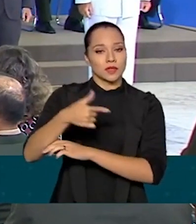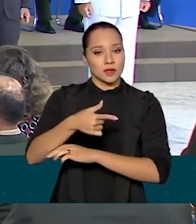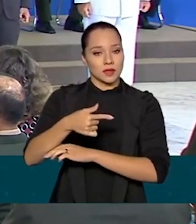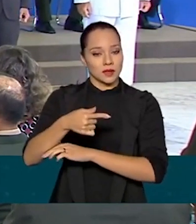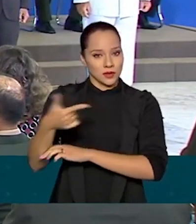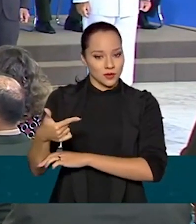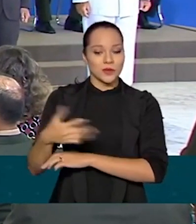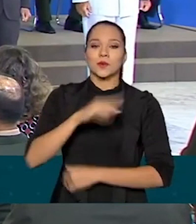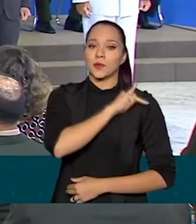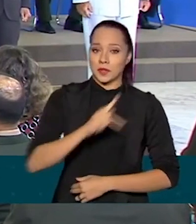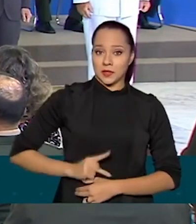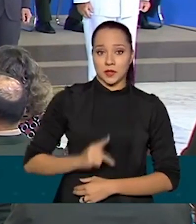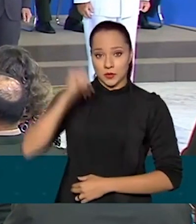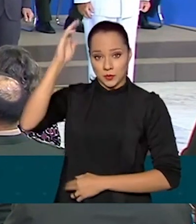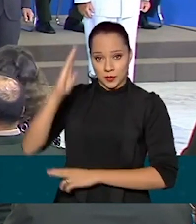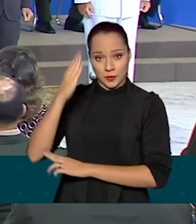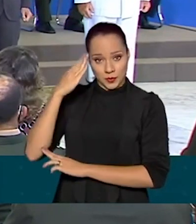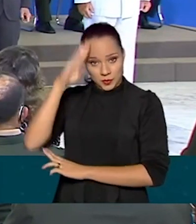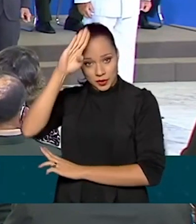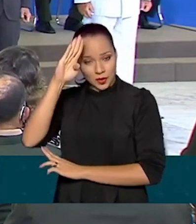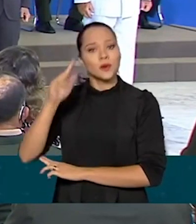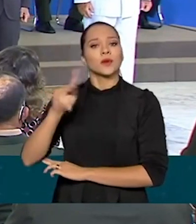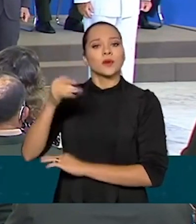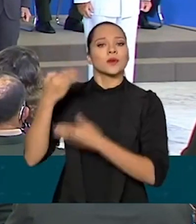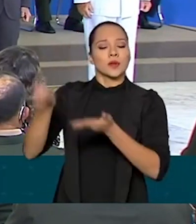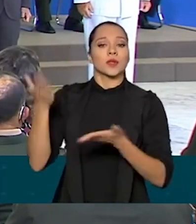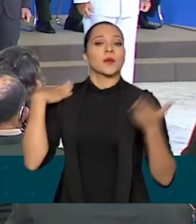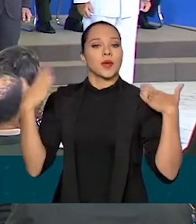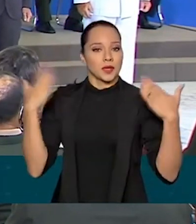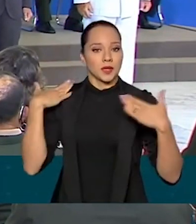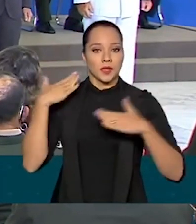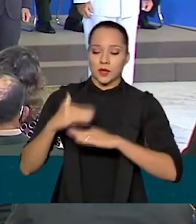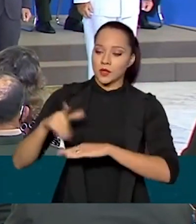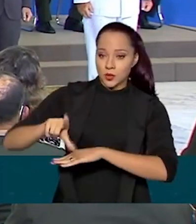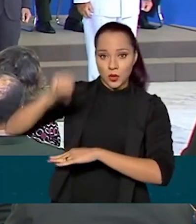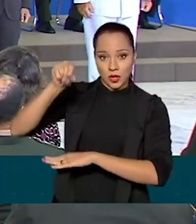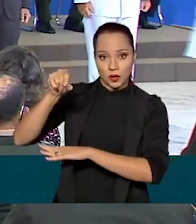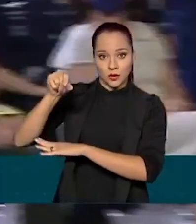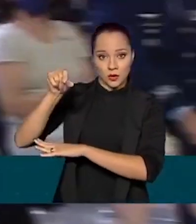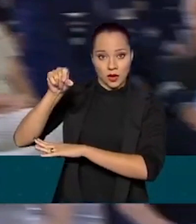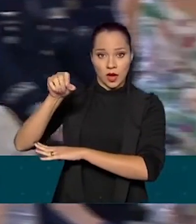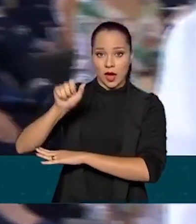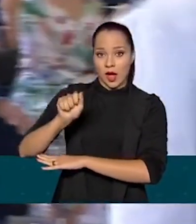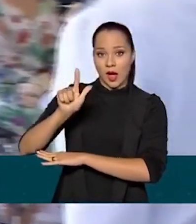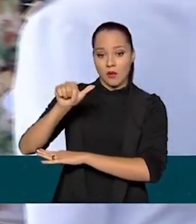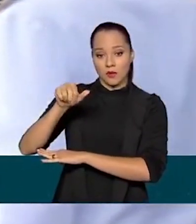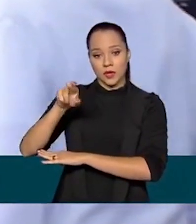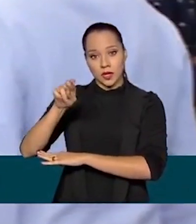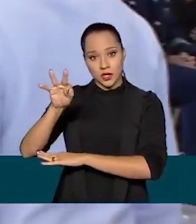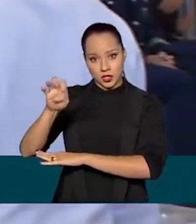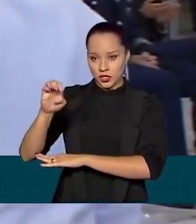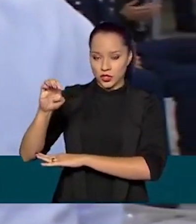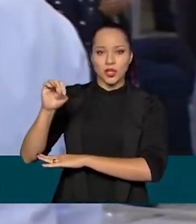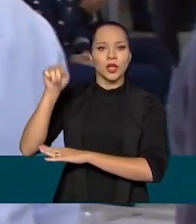1972, o presidente da República, Jair Bolsonaro, promoveu na Marinha do Brasil a almirante de esquadra,